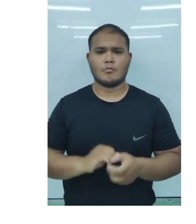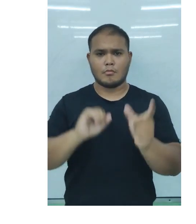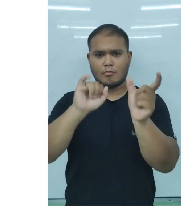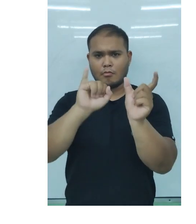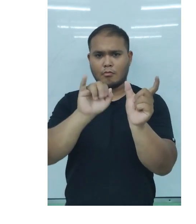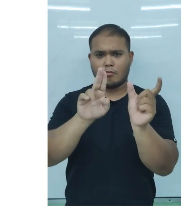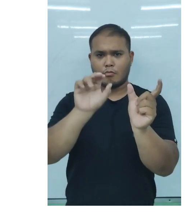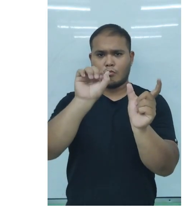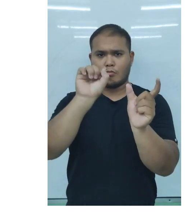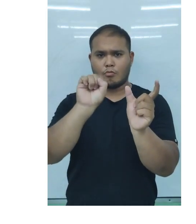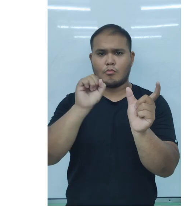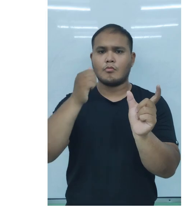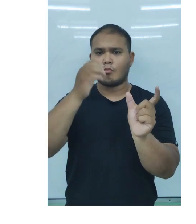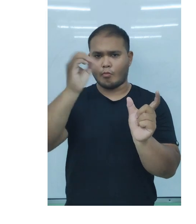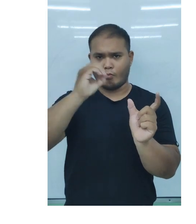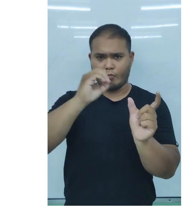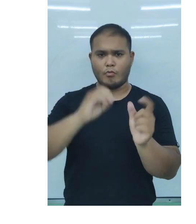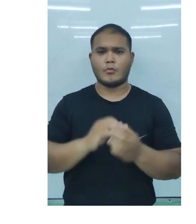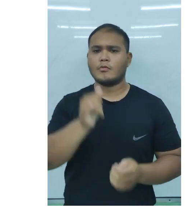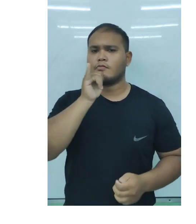o neutro. Por exemplo,